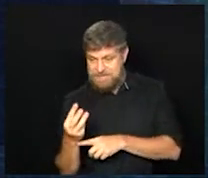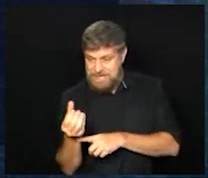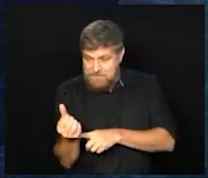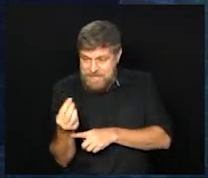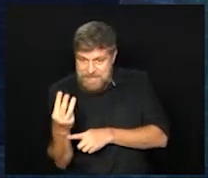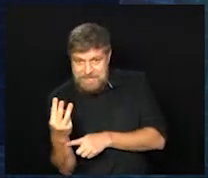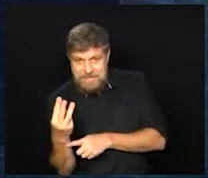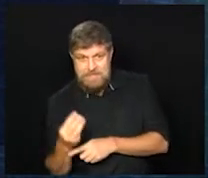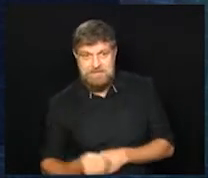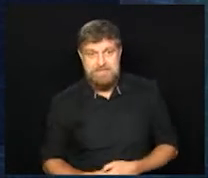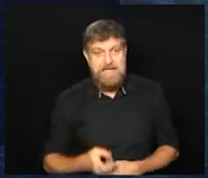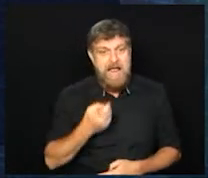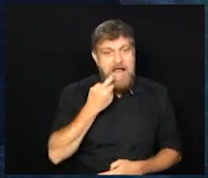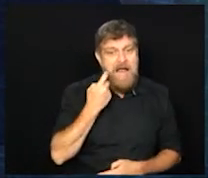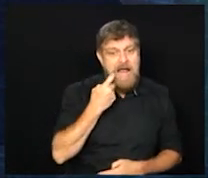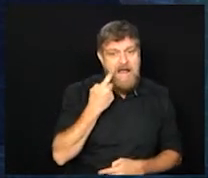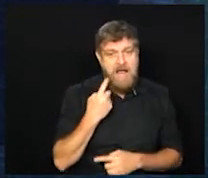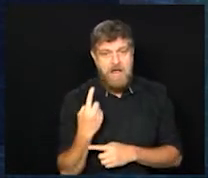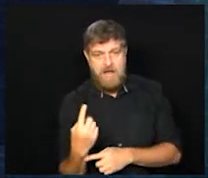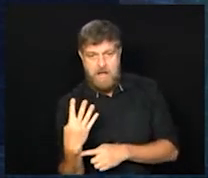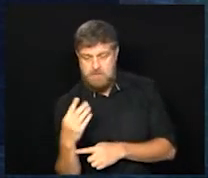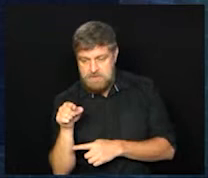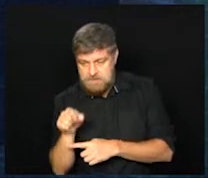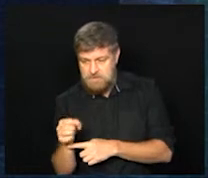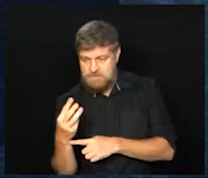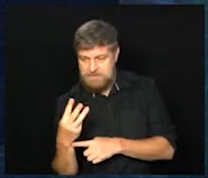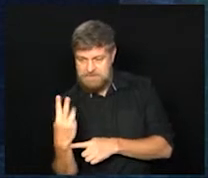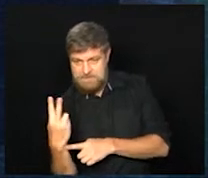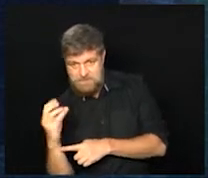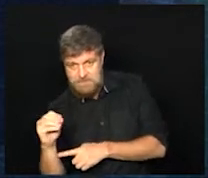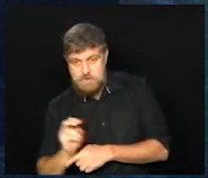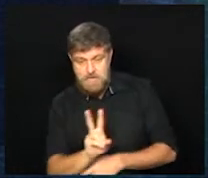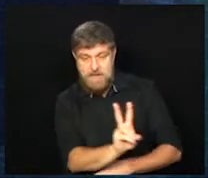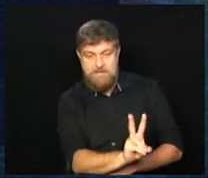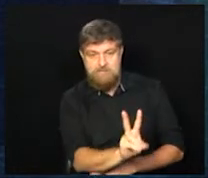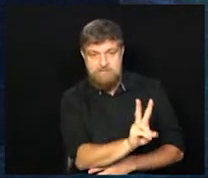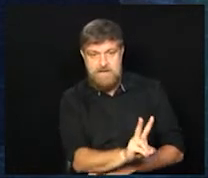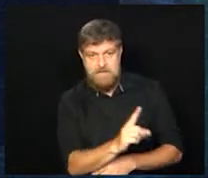15.363, Itatiba, 14.320, Valinhos,